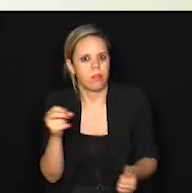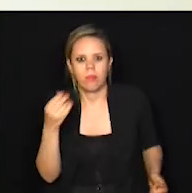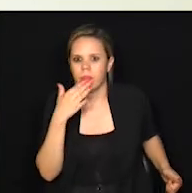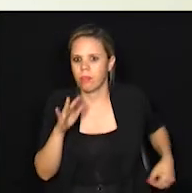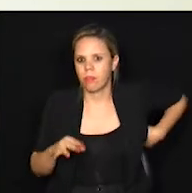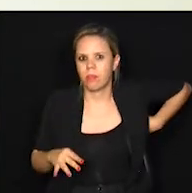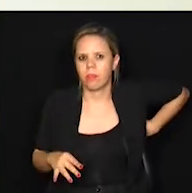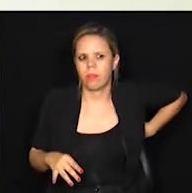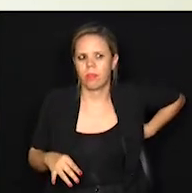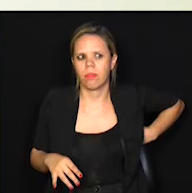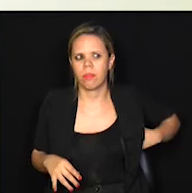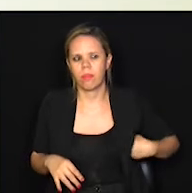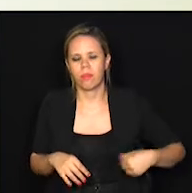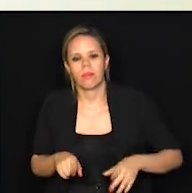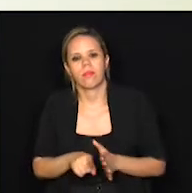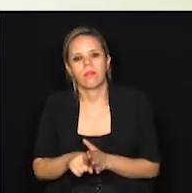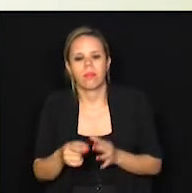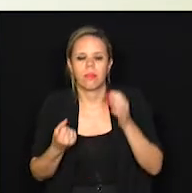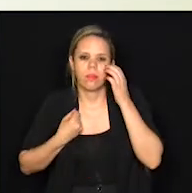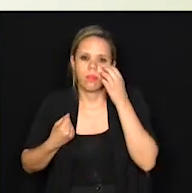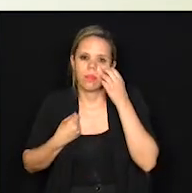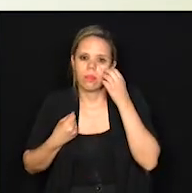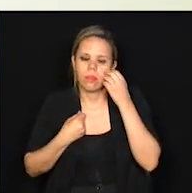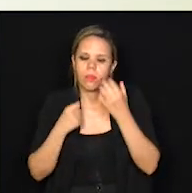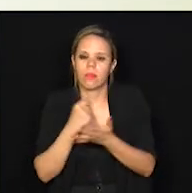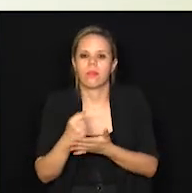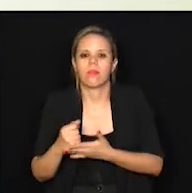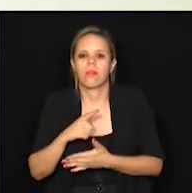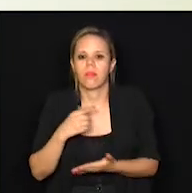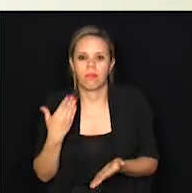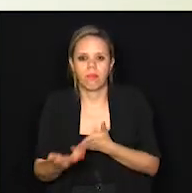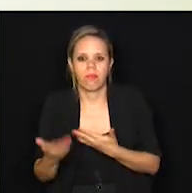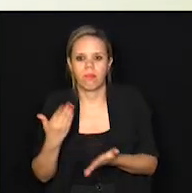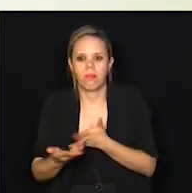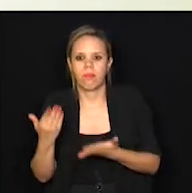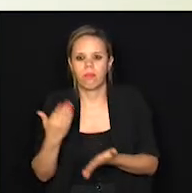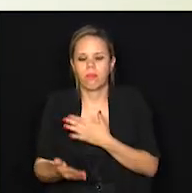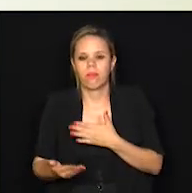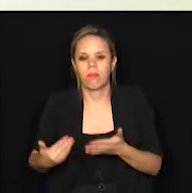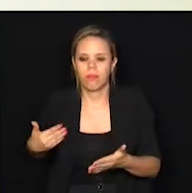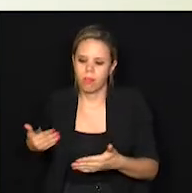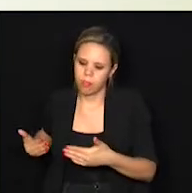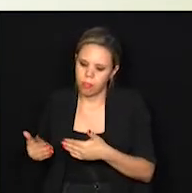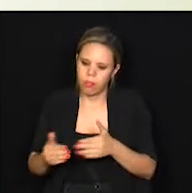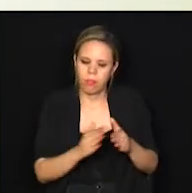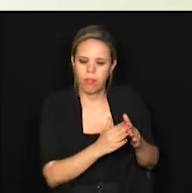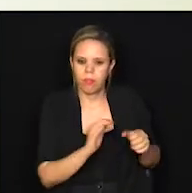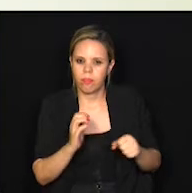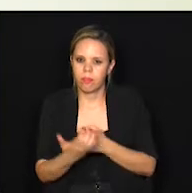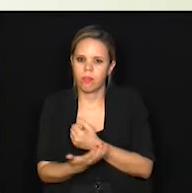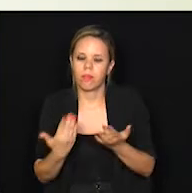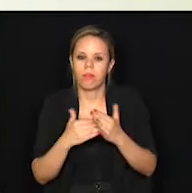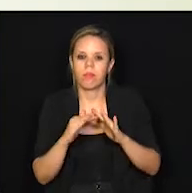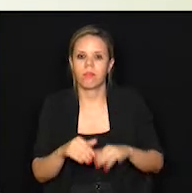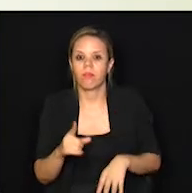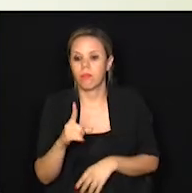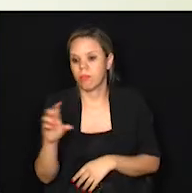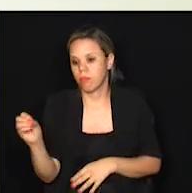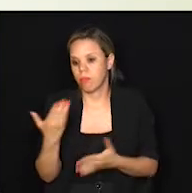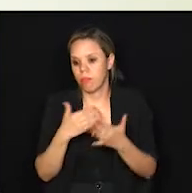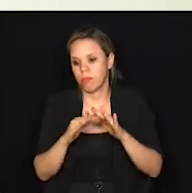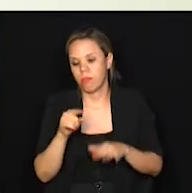estamos tendo aí, infelizmente, as nossas crianças sendo cuidadas em espaços coletivos como esse. Essas